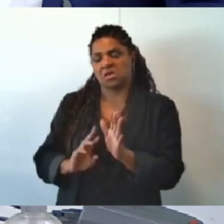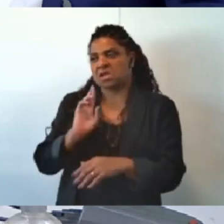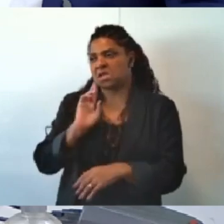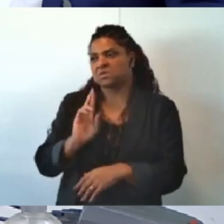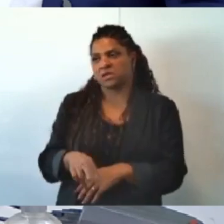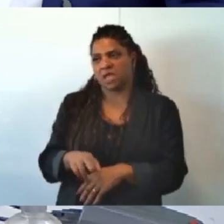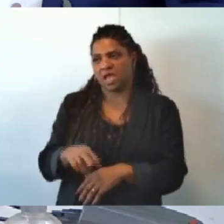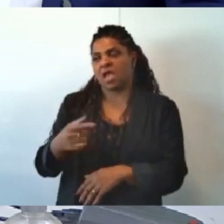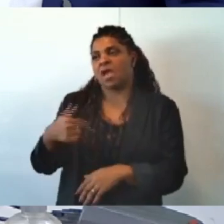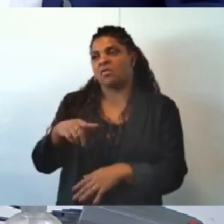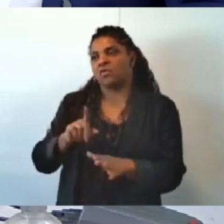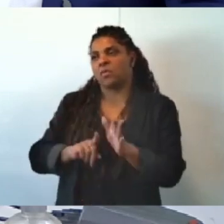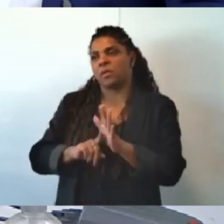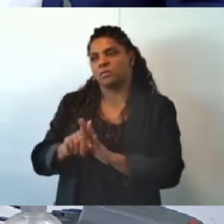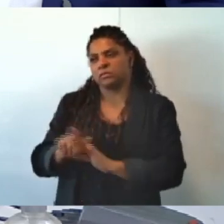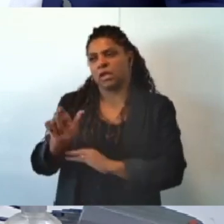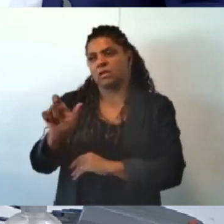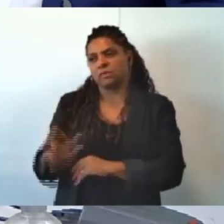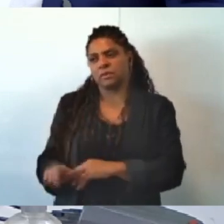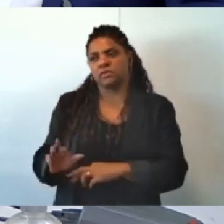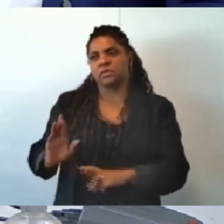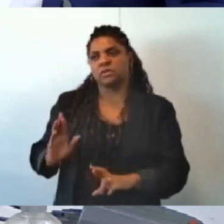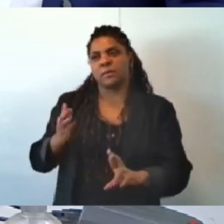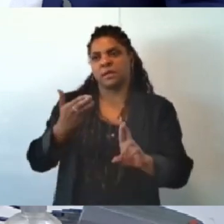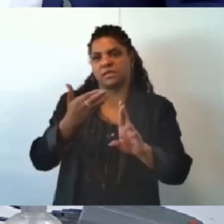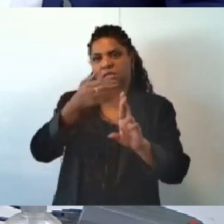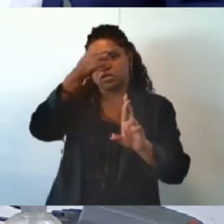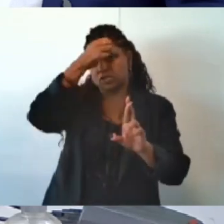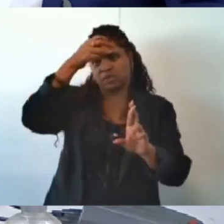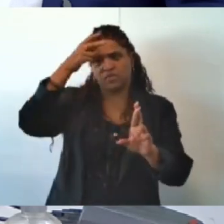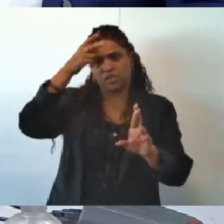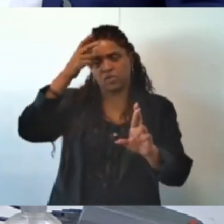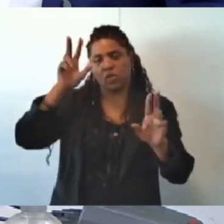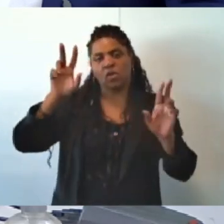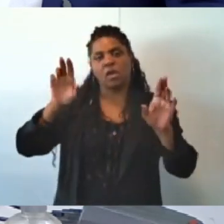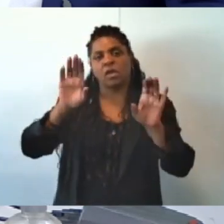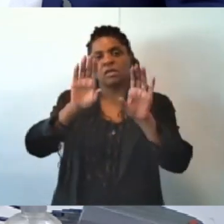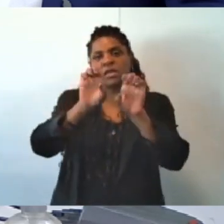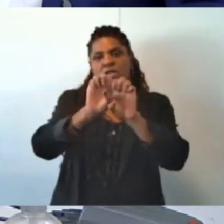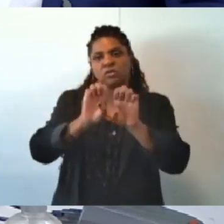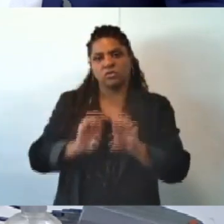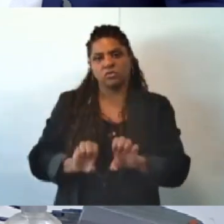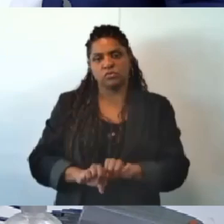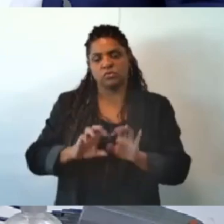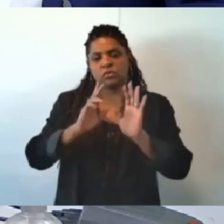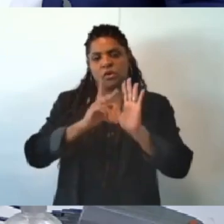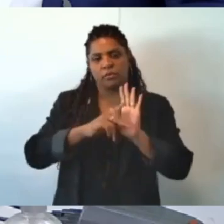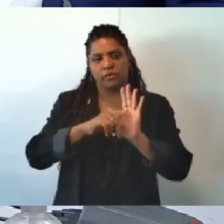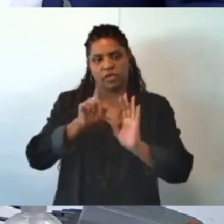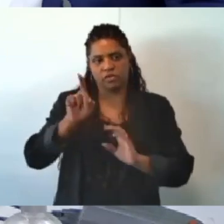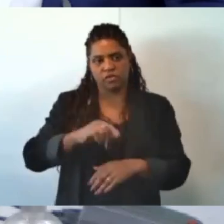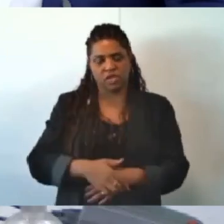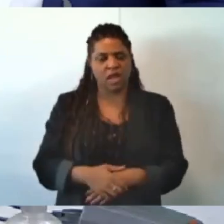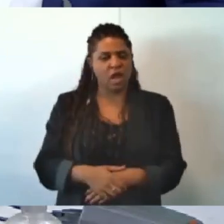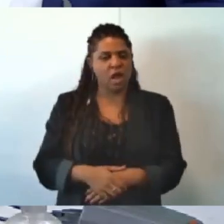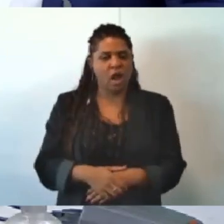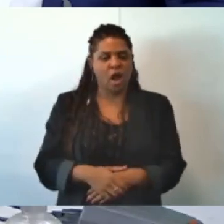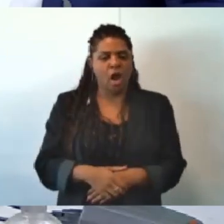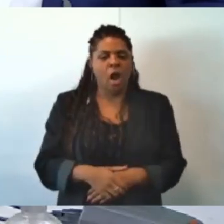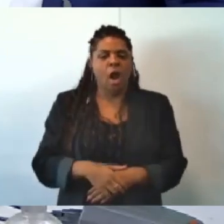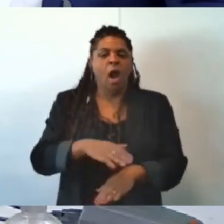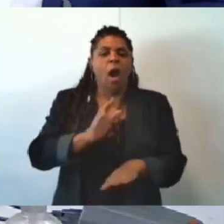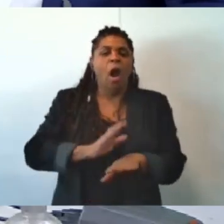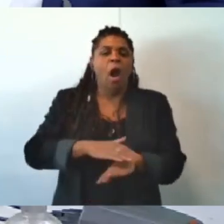né, sobre a estrutura, né, sobre o projeto. Mais alguém tem alguma pergunta a fazer? Nós temos aqui o Fernando, da